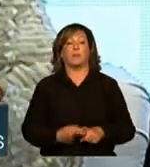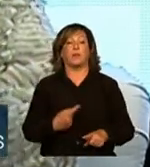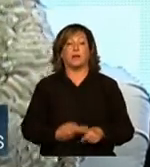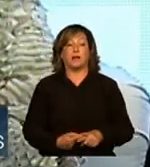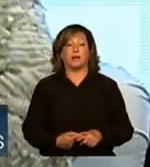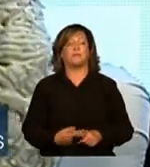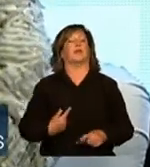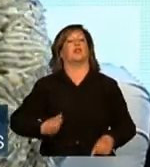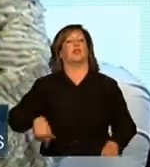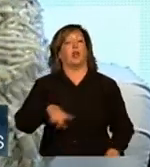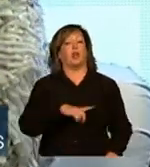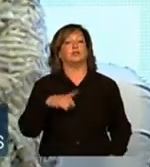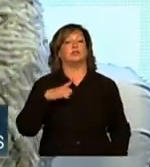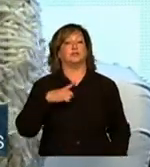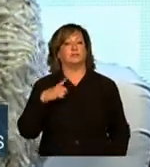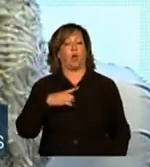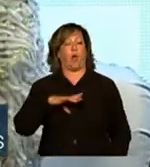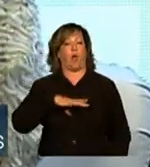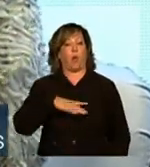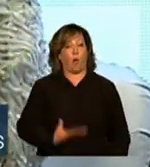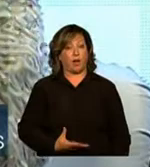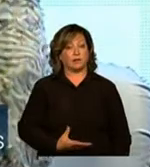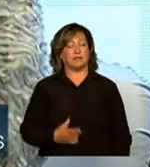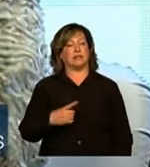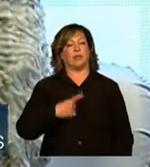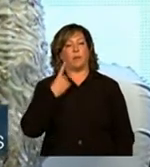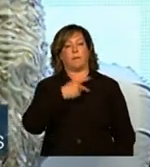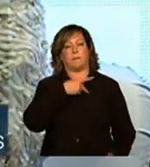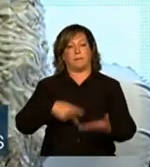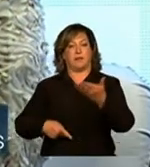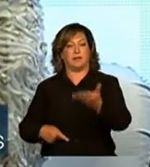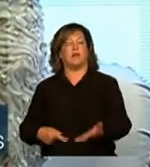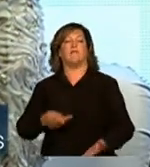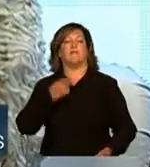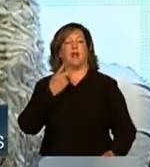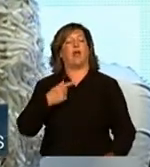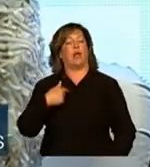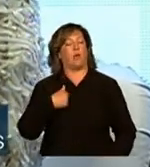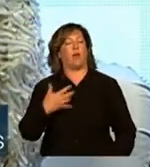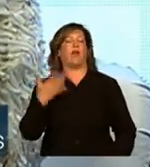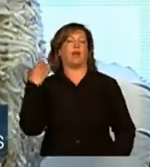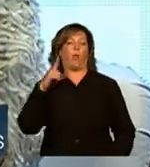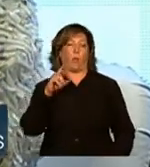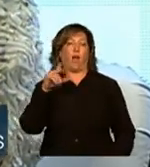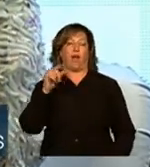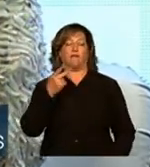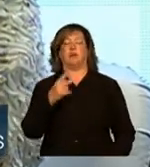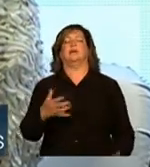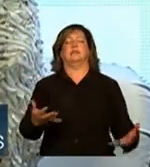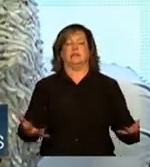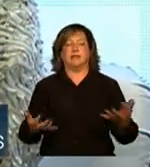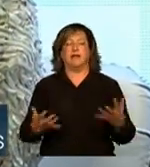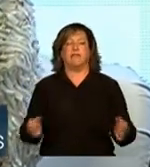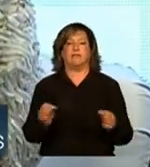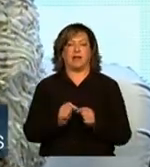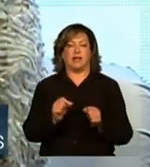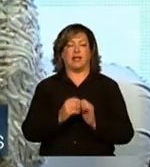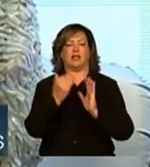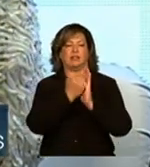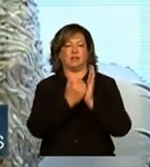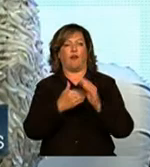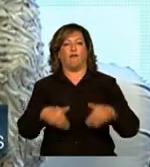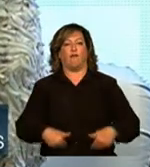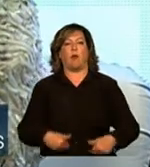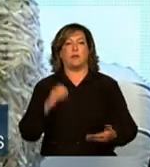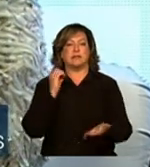nós tivemos a coragem de ter um presidente que falou: eu quero construir a agenda do Fome Zero e a agenda da